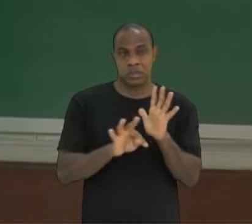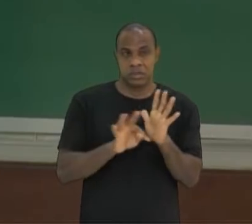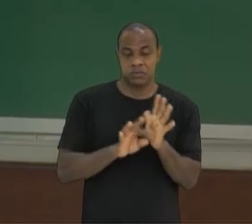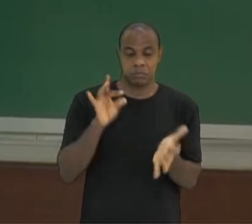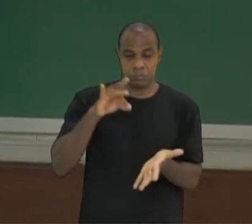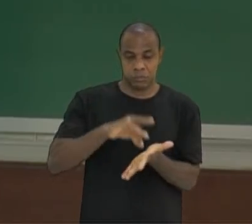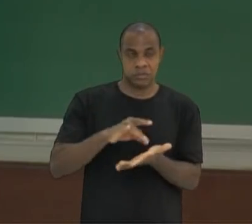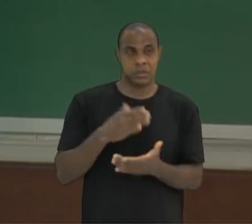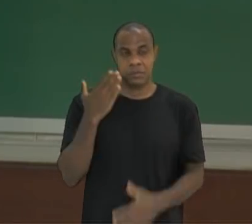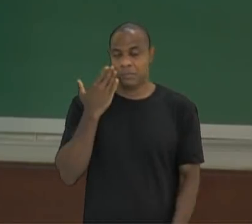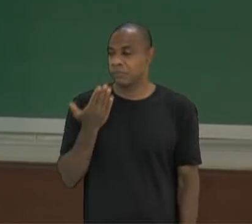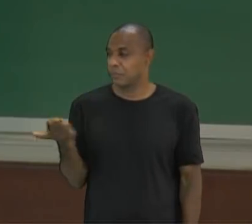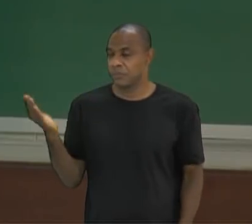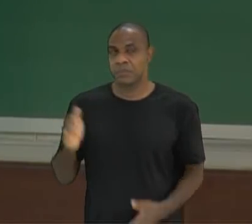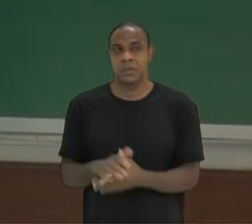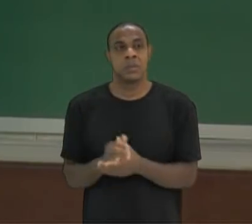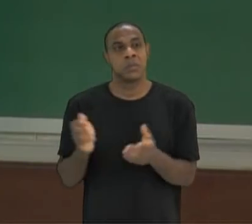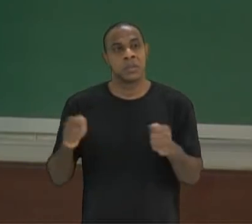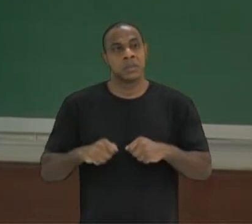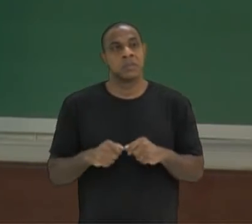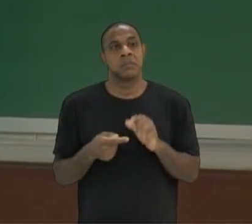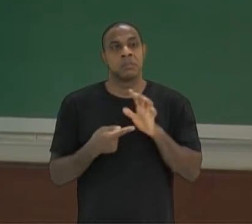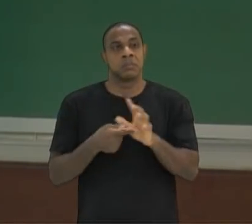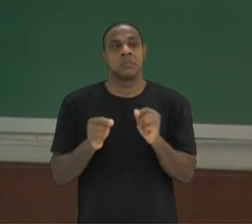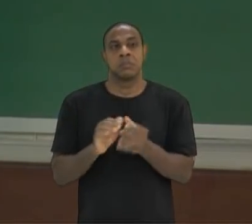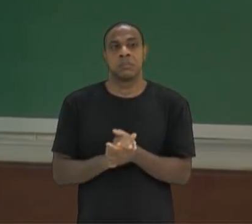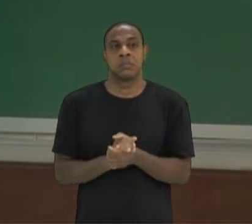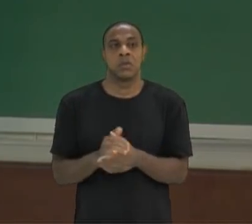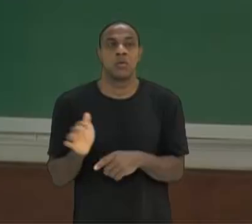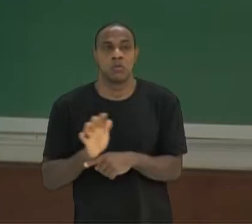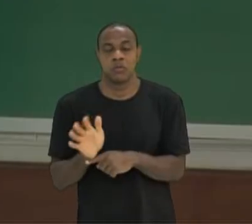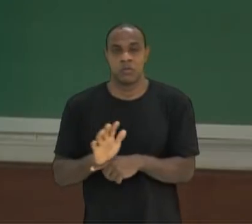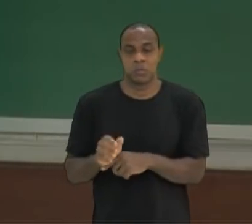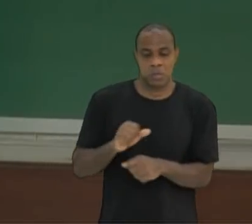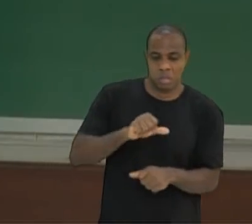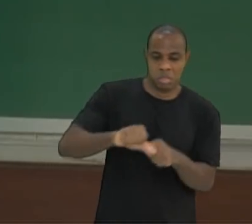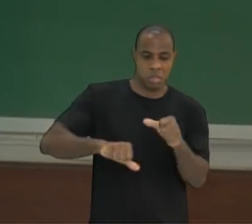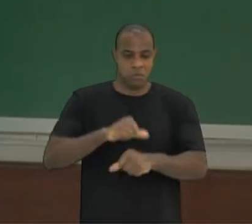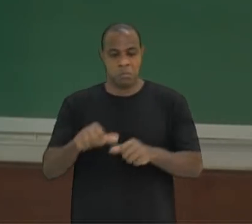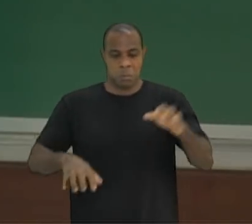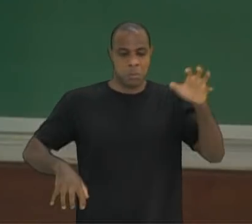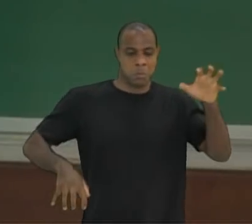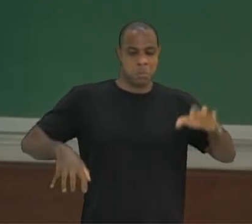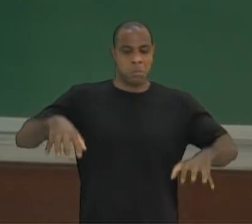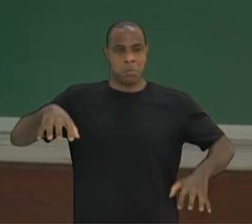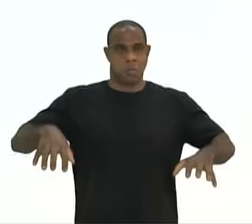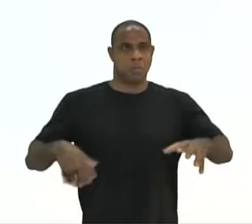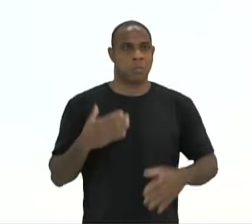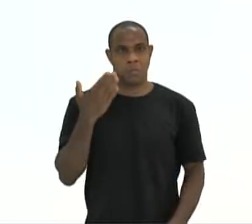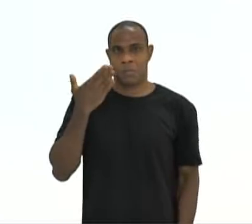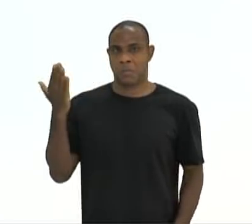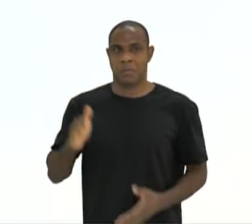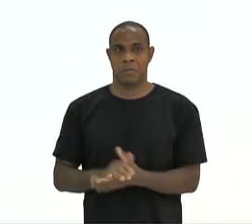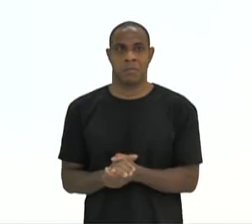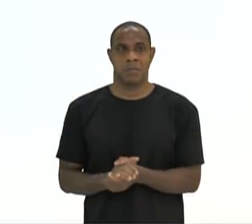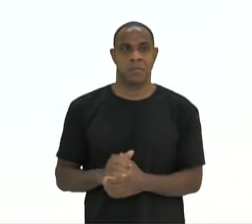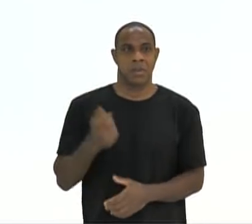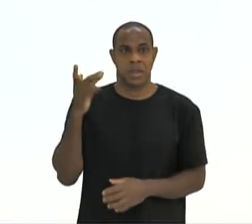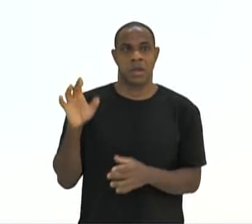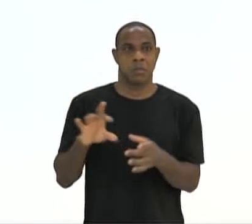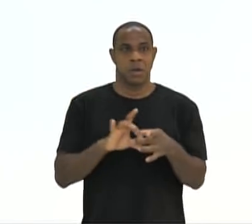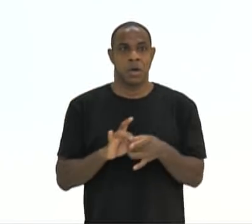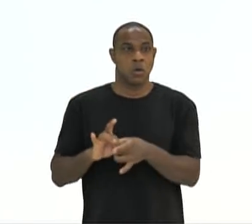né? Então, a gente poderia colocar assim, olha, no filme Transformers, ocorre a união entre um lord inglês e uma professora